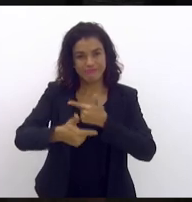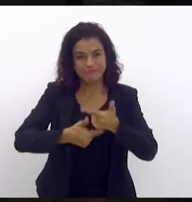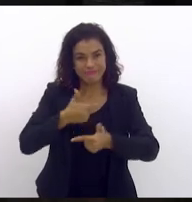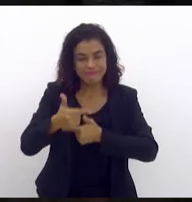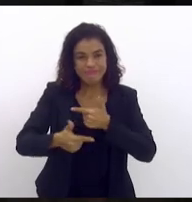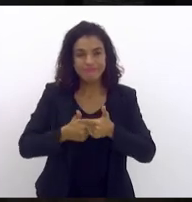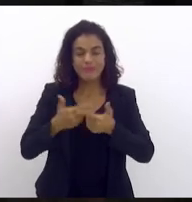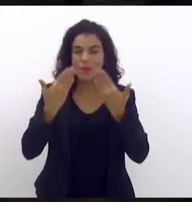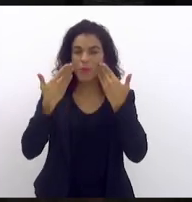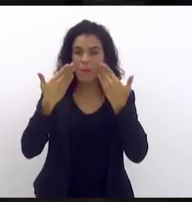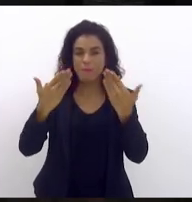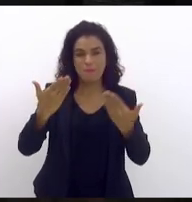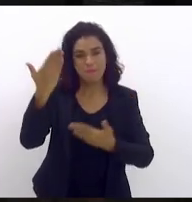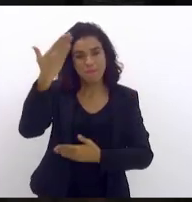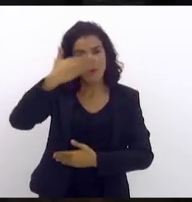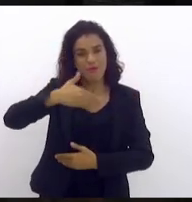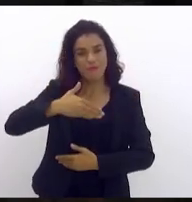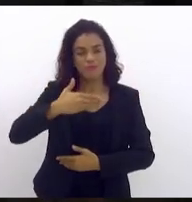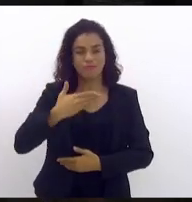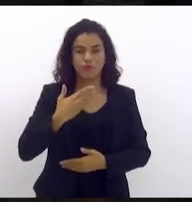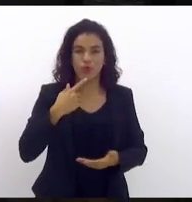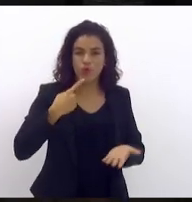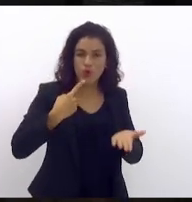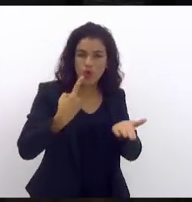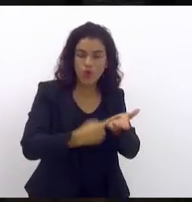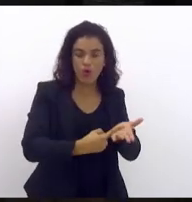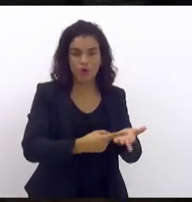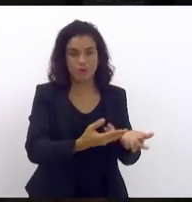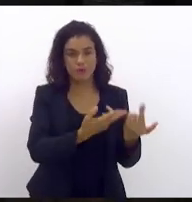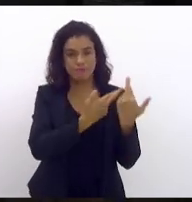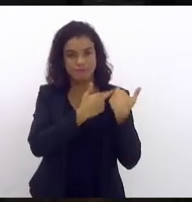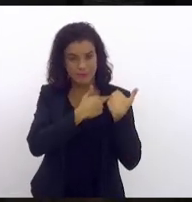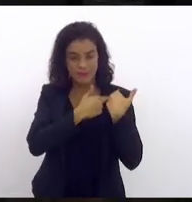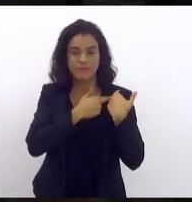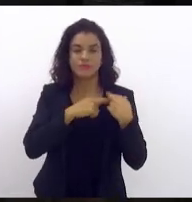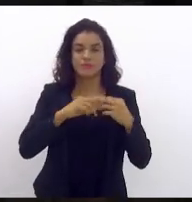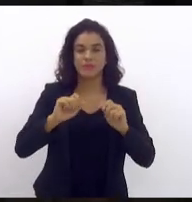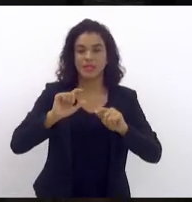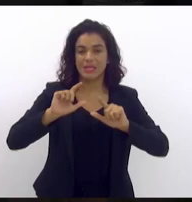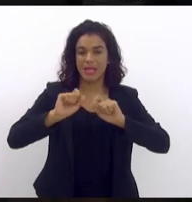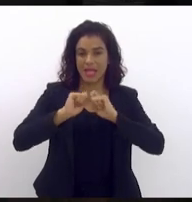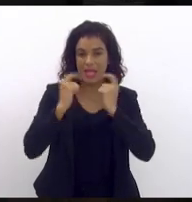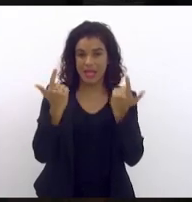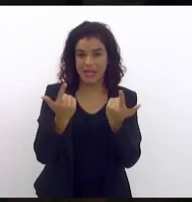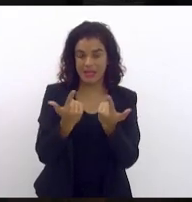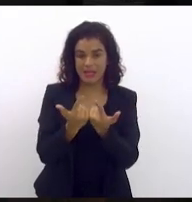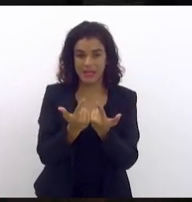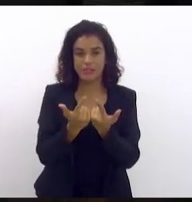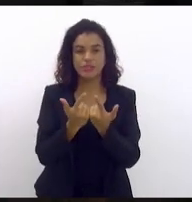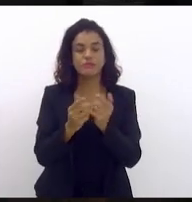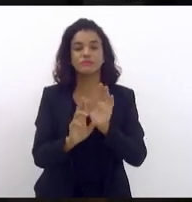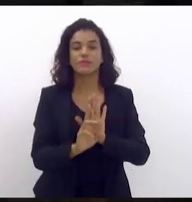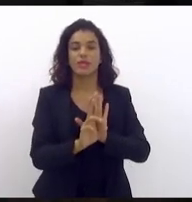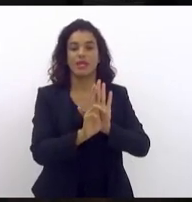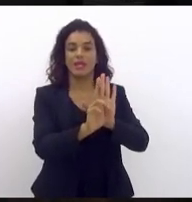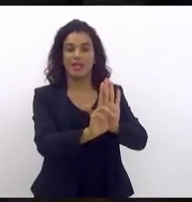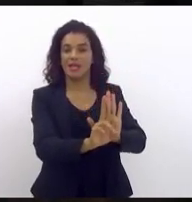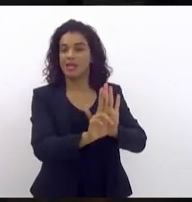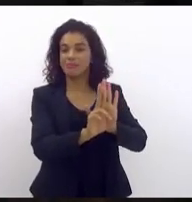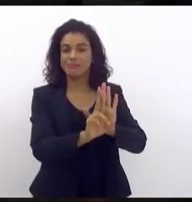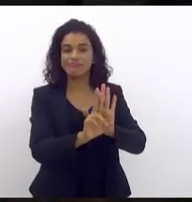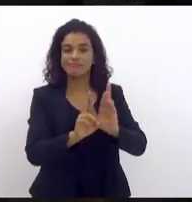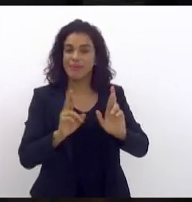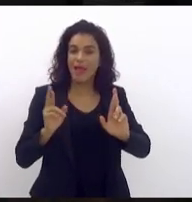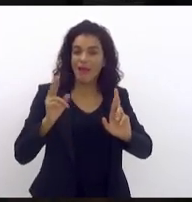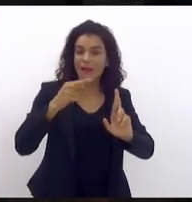uma demonstração do compromisso da Assembleia do Estado do Rio de Janeiro com a representatividade